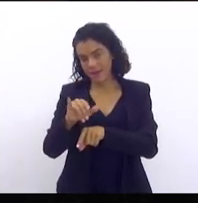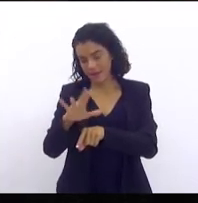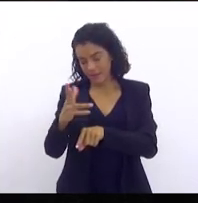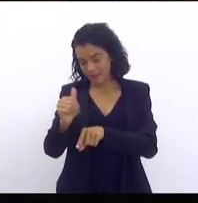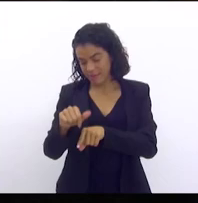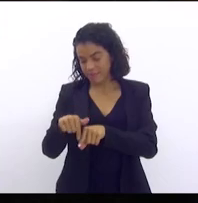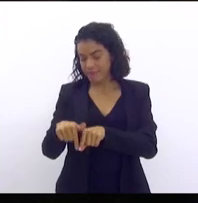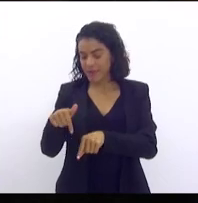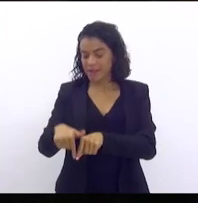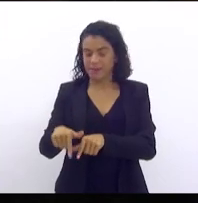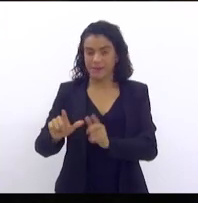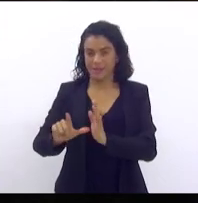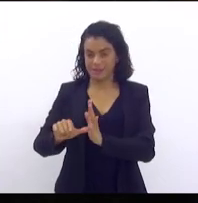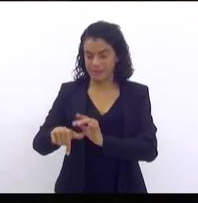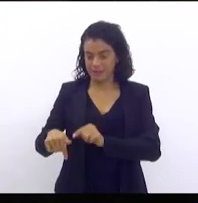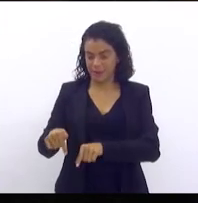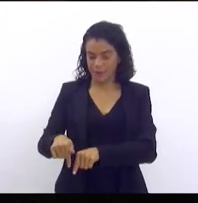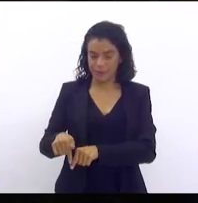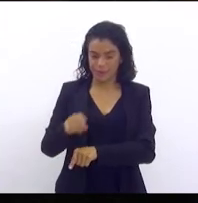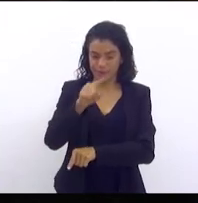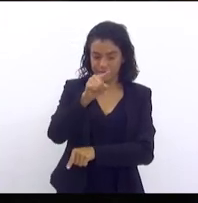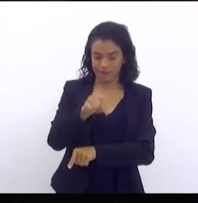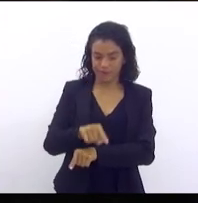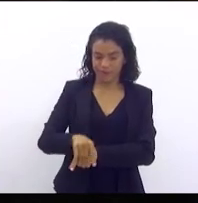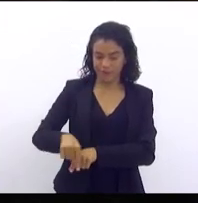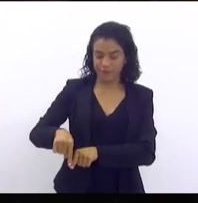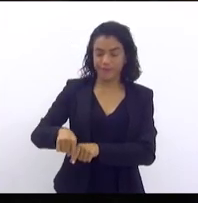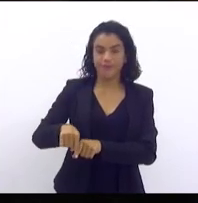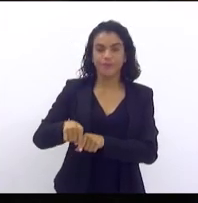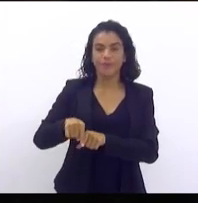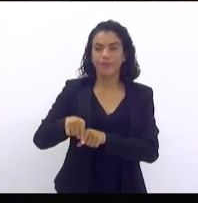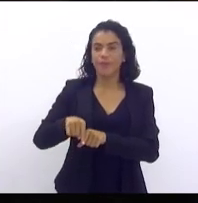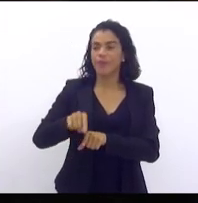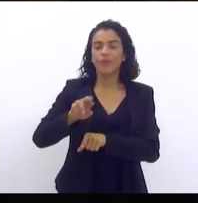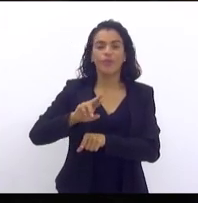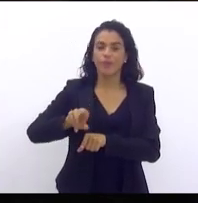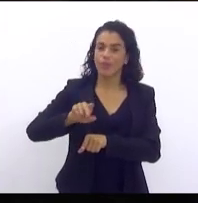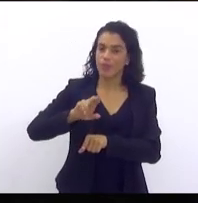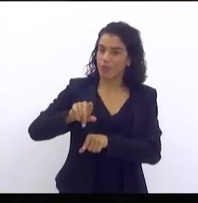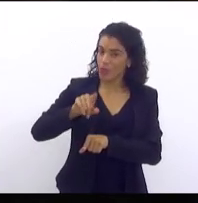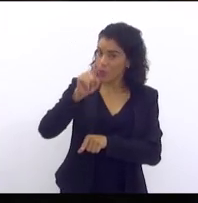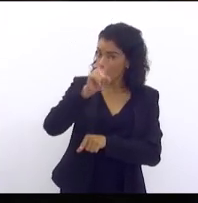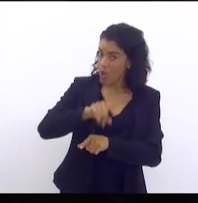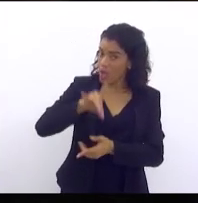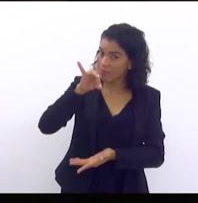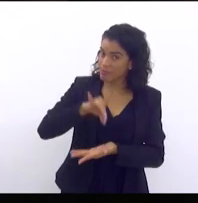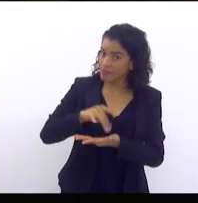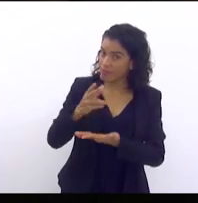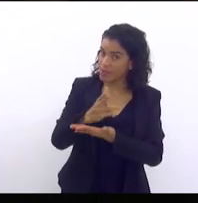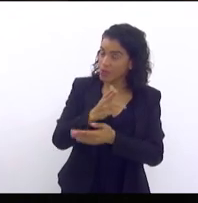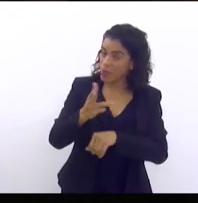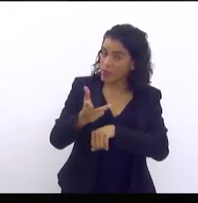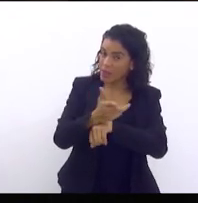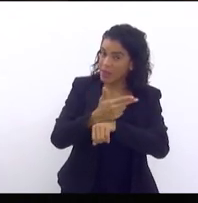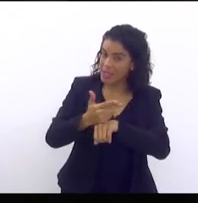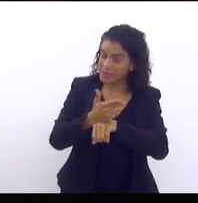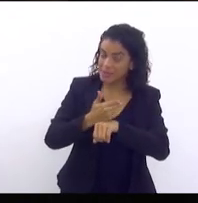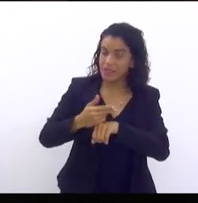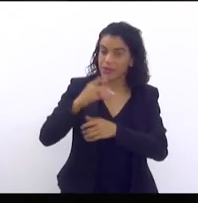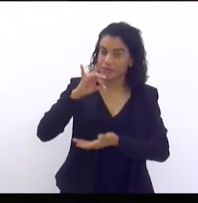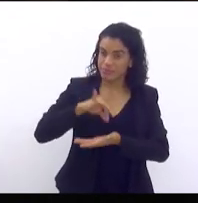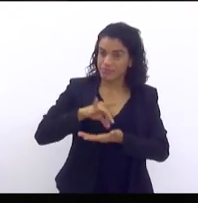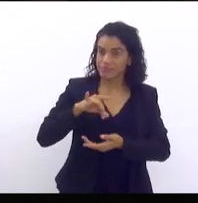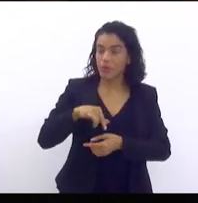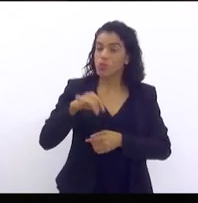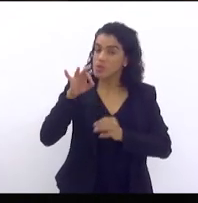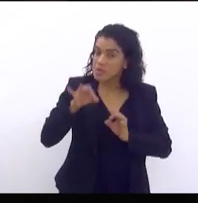a Central do Brasil. Não é o traçado original. O traçado original era para